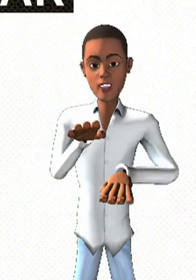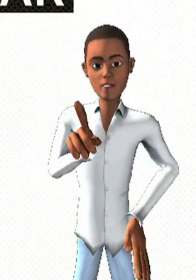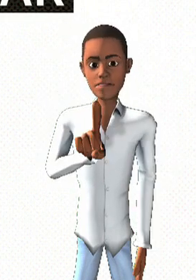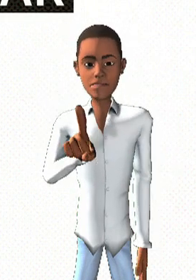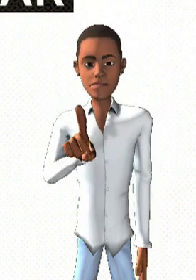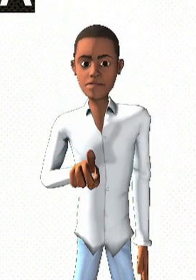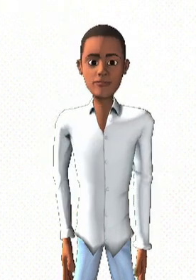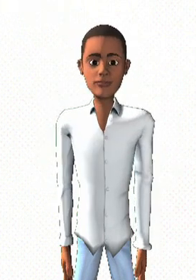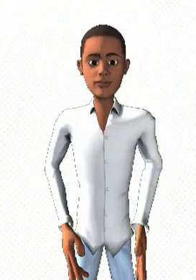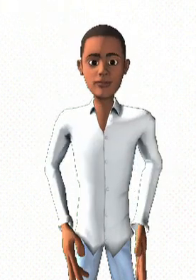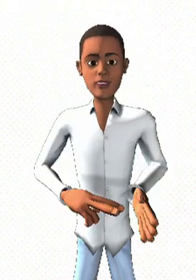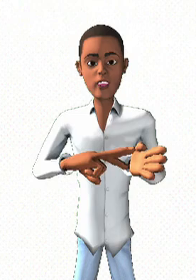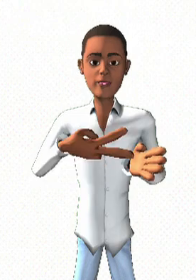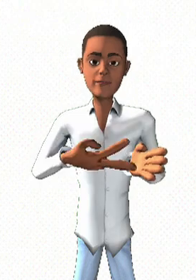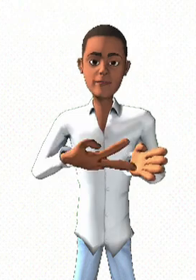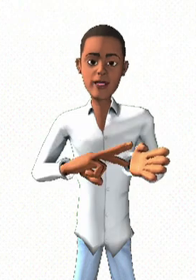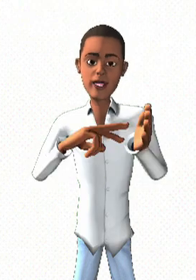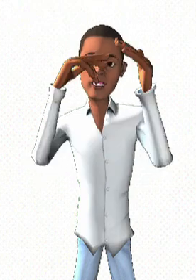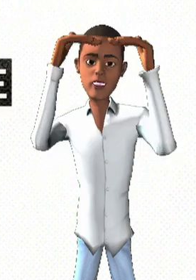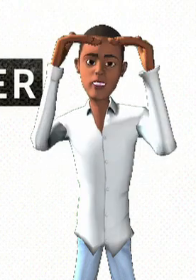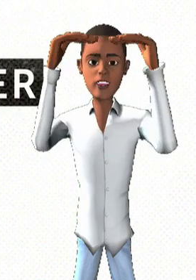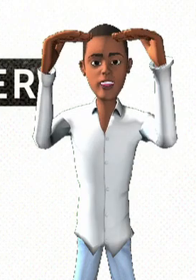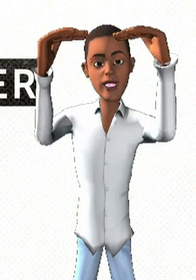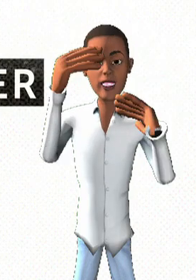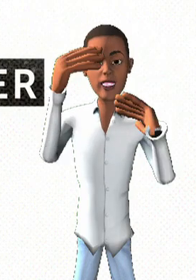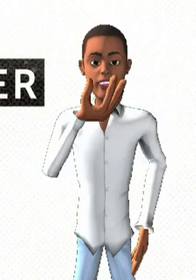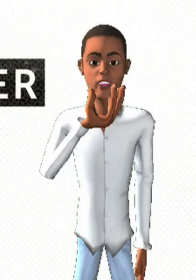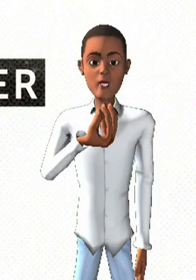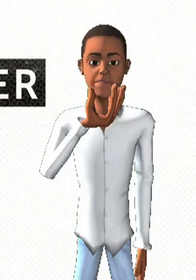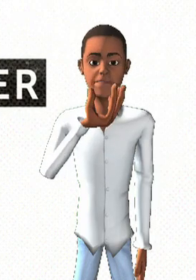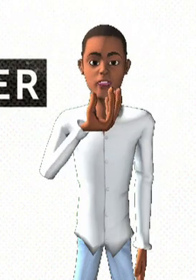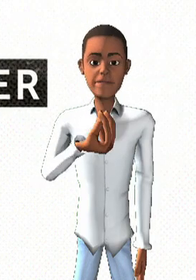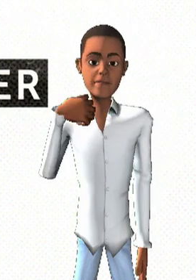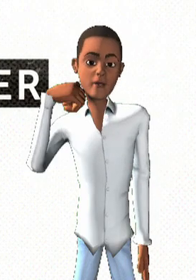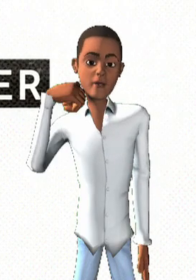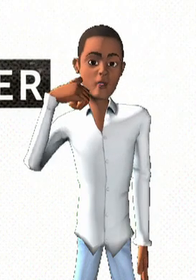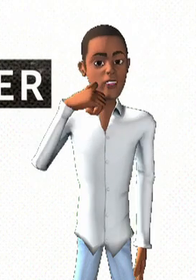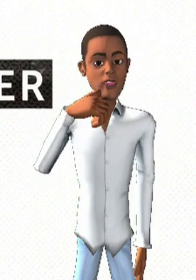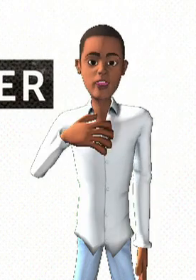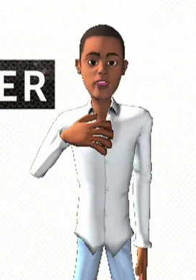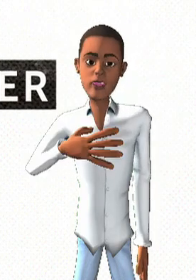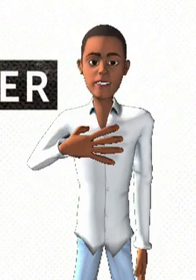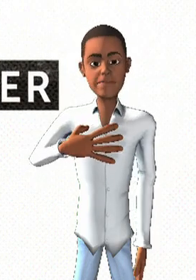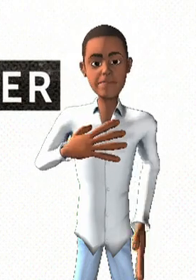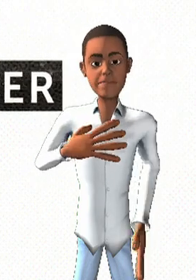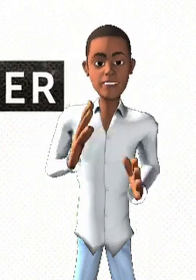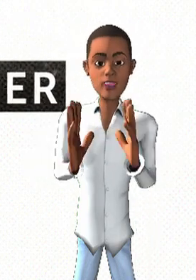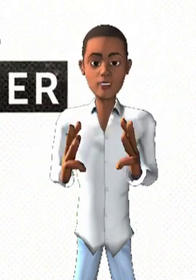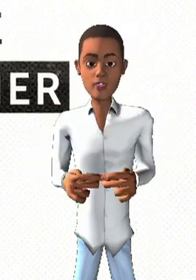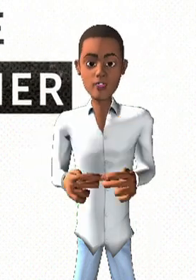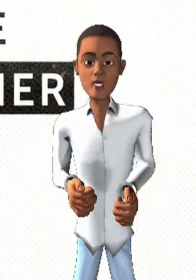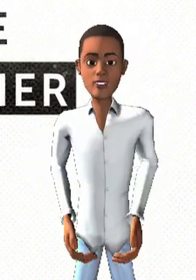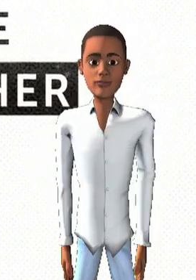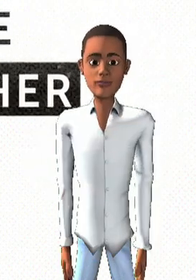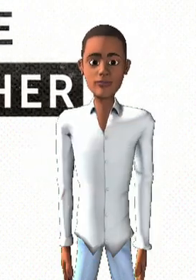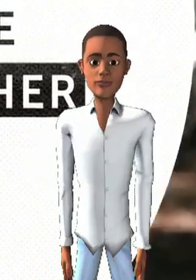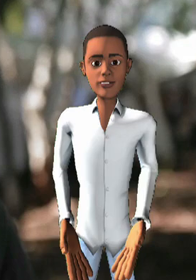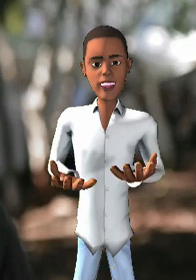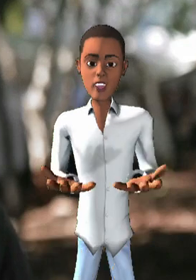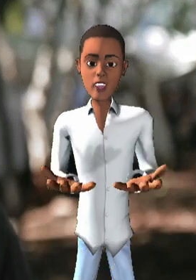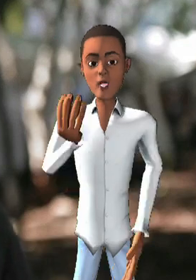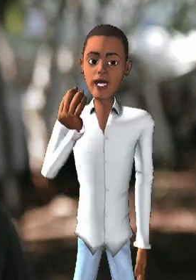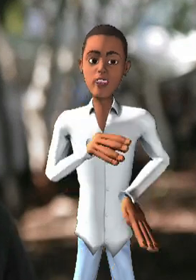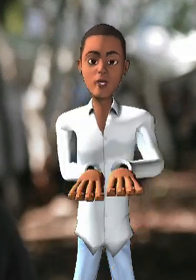de uma mulher. Ou seja, respeitar todas as possibilidades de ser homem e ser mulher.